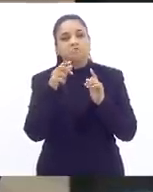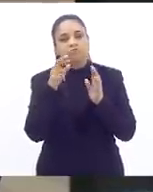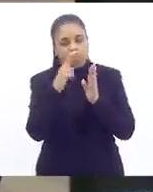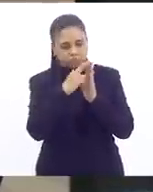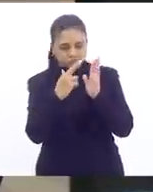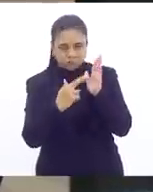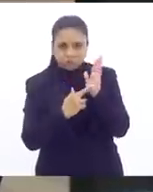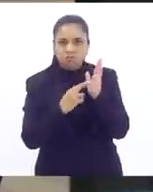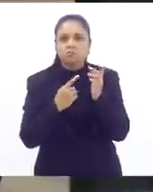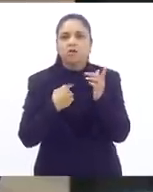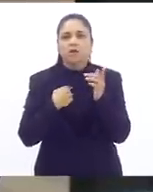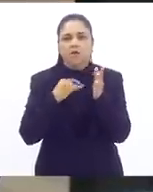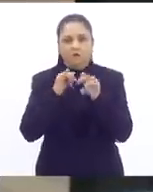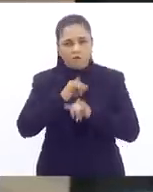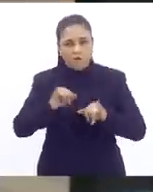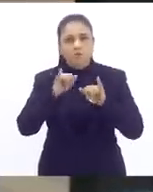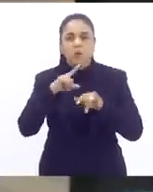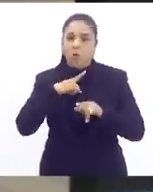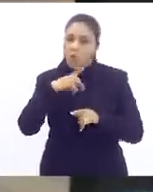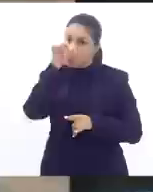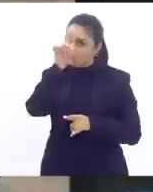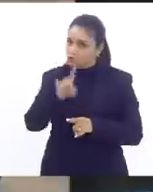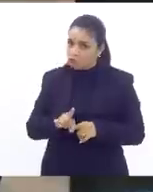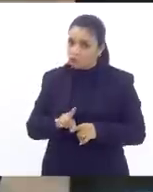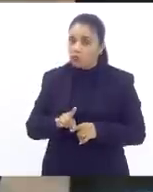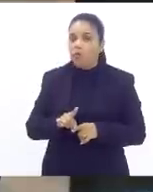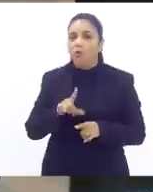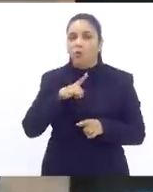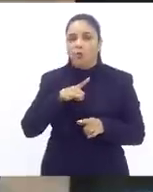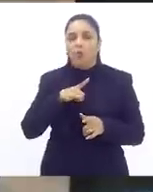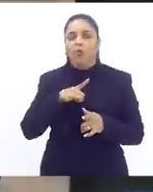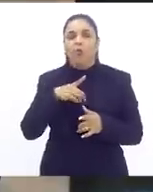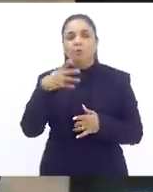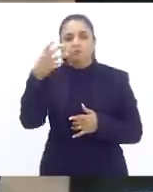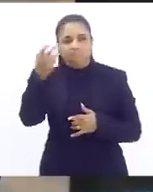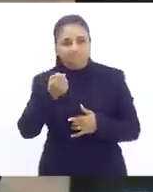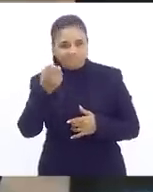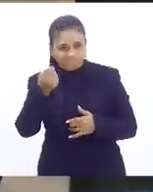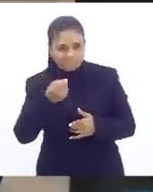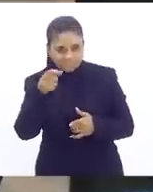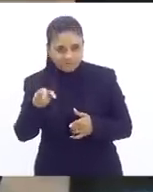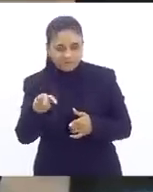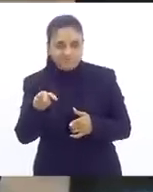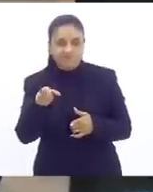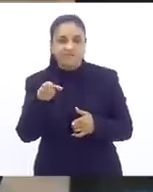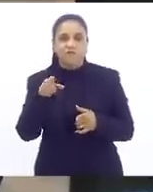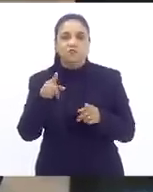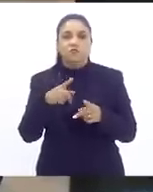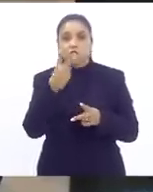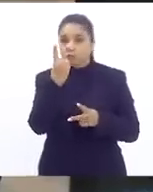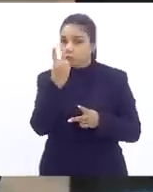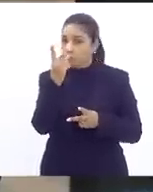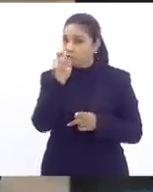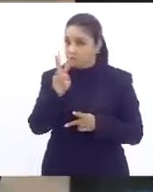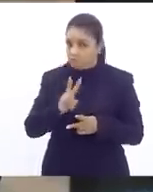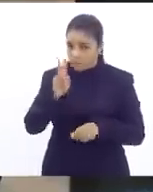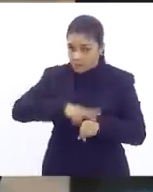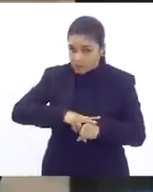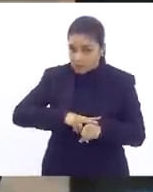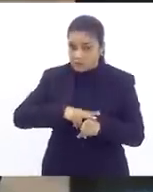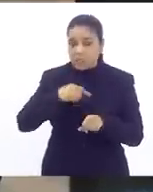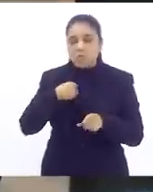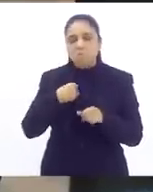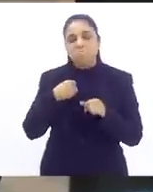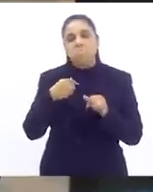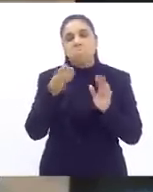Falo isso porque foi diretor de nativos e pensionistas duas vezes na Corporação e Participei de quase todas as propostas de